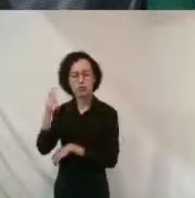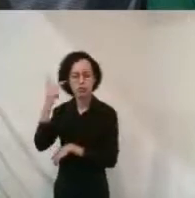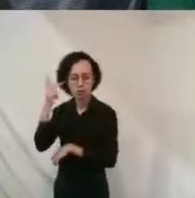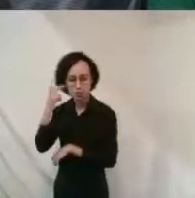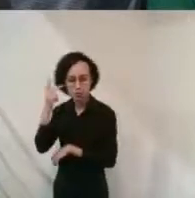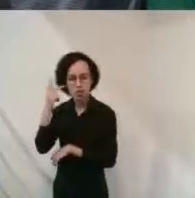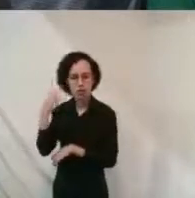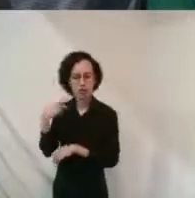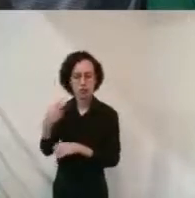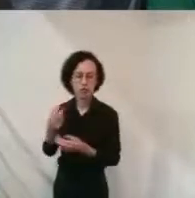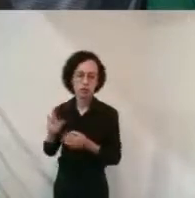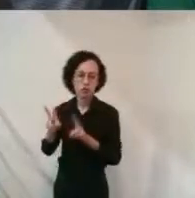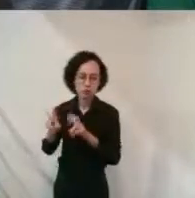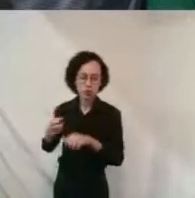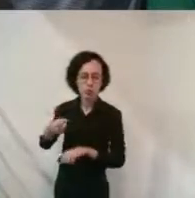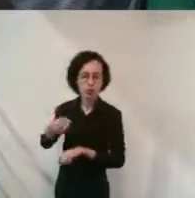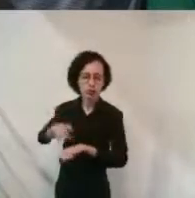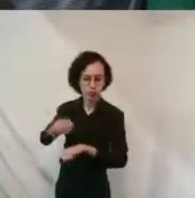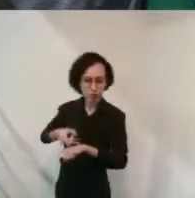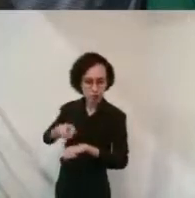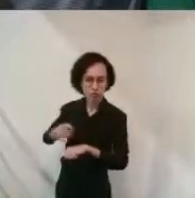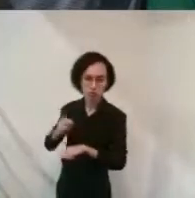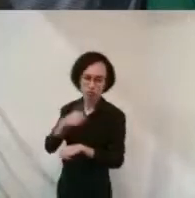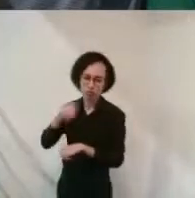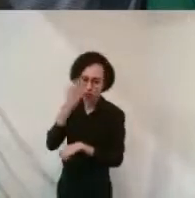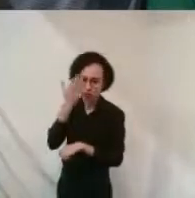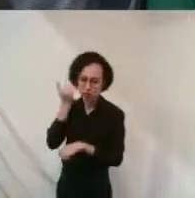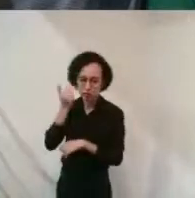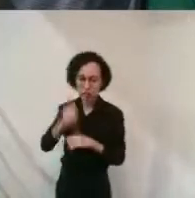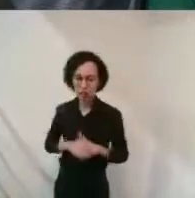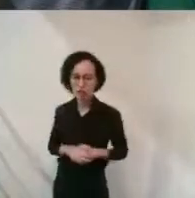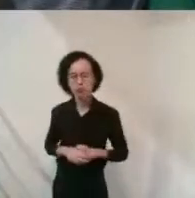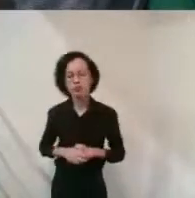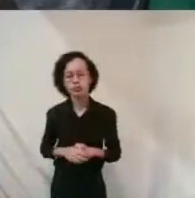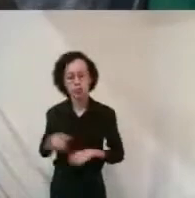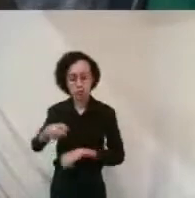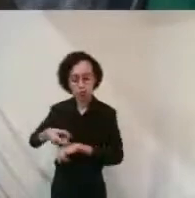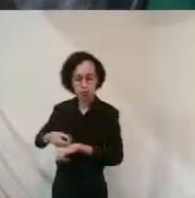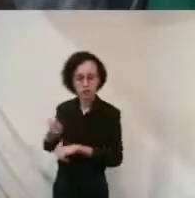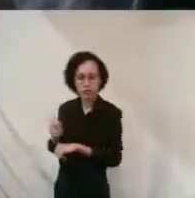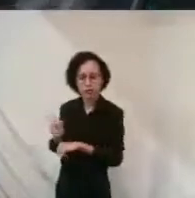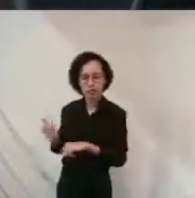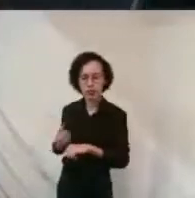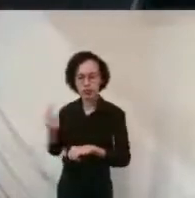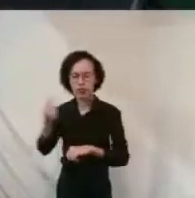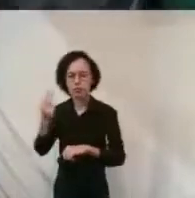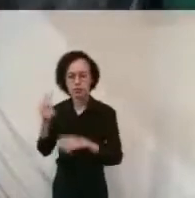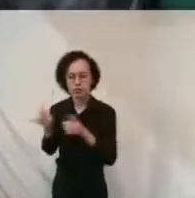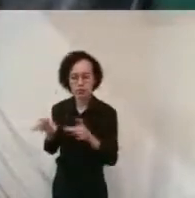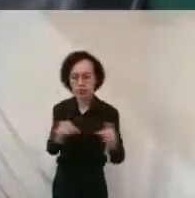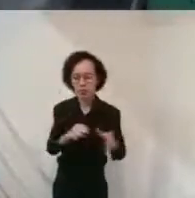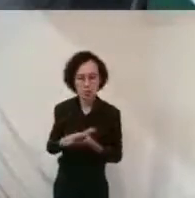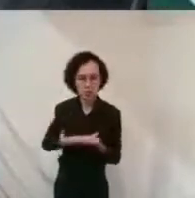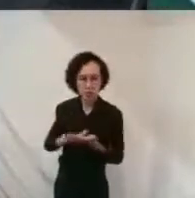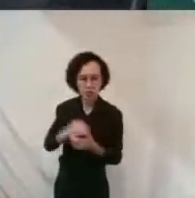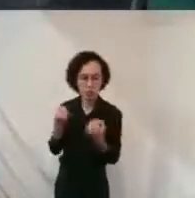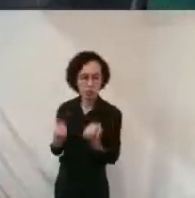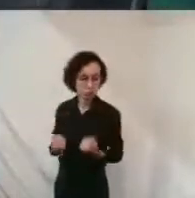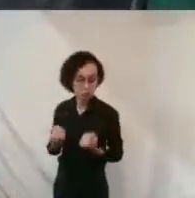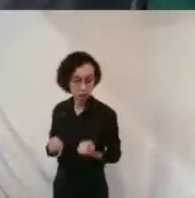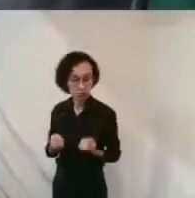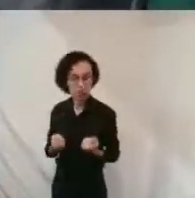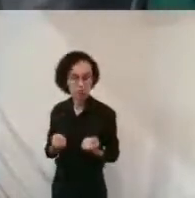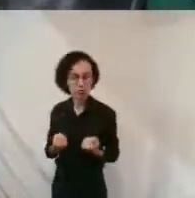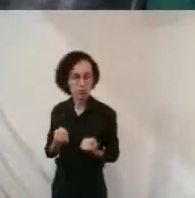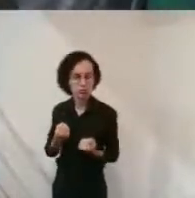do vidro. Vocês devem se debandar com isso. Esse é um problema sério, porque o vidro não tem valor agregado, não vende nem nada, é pesado e ninguém